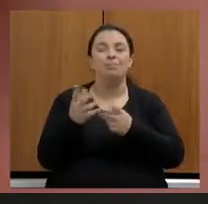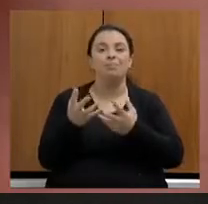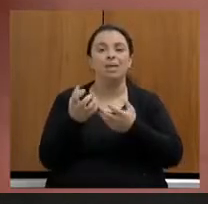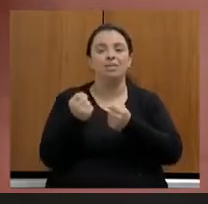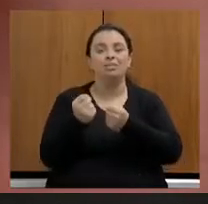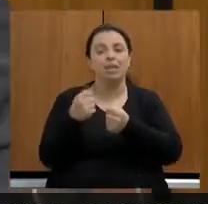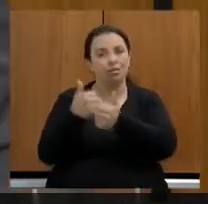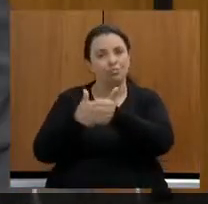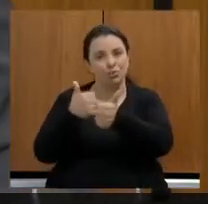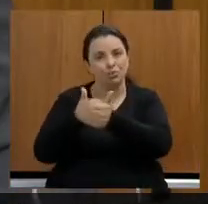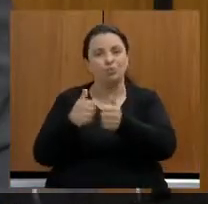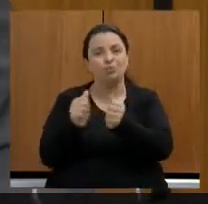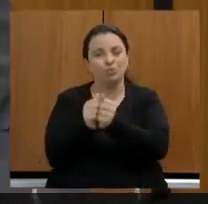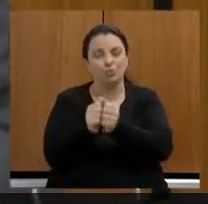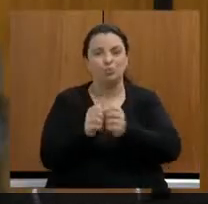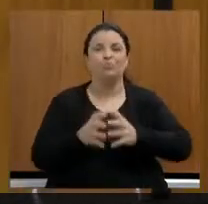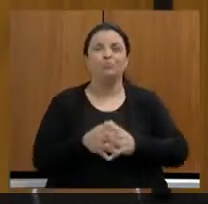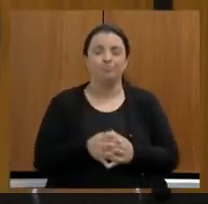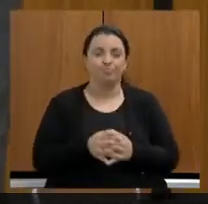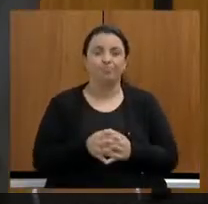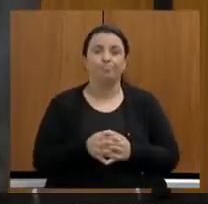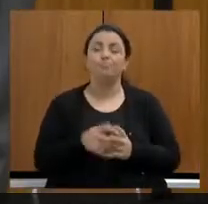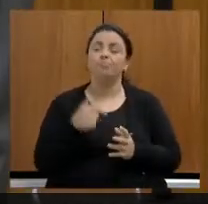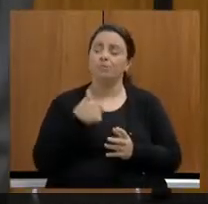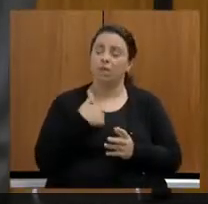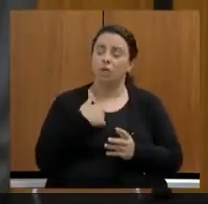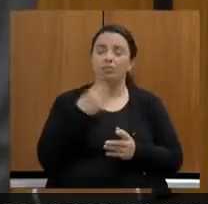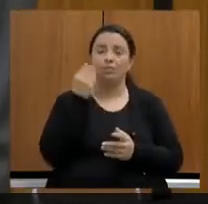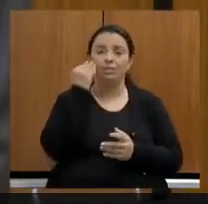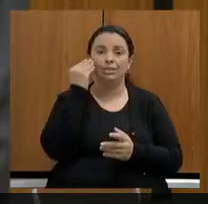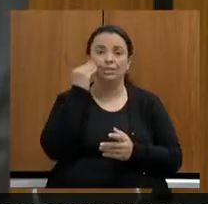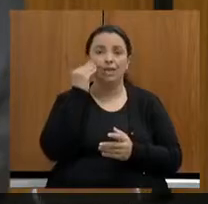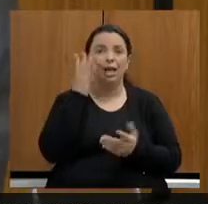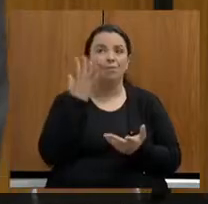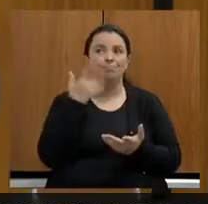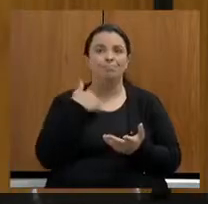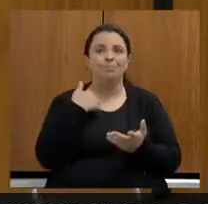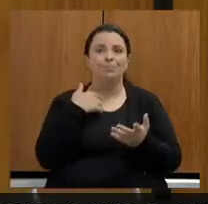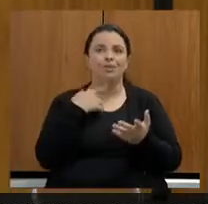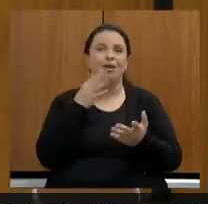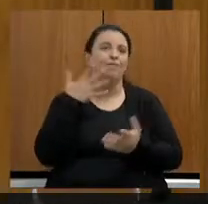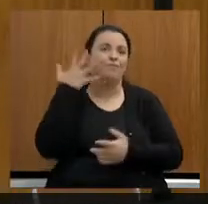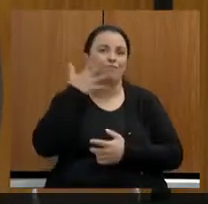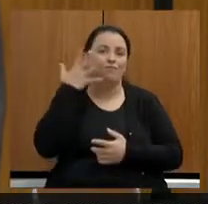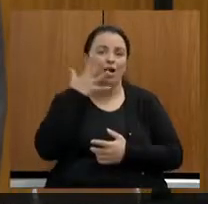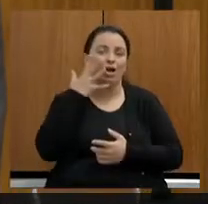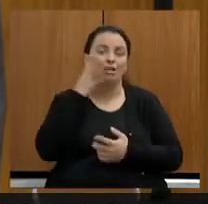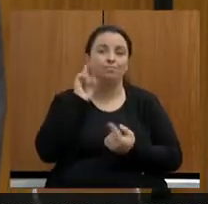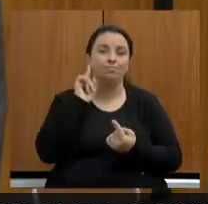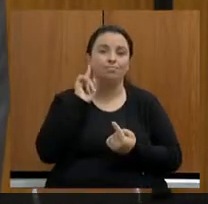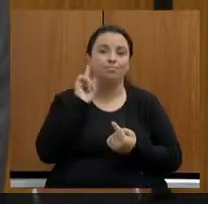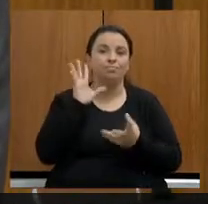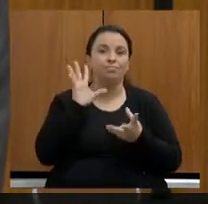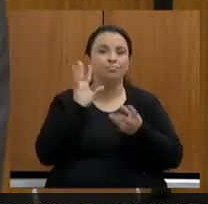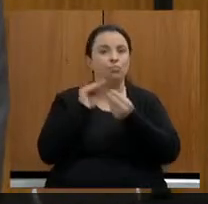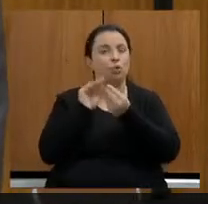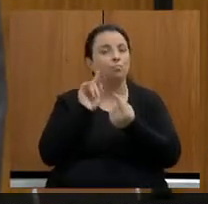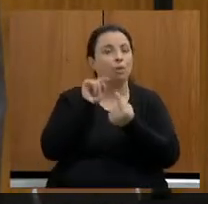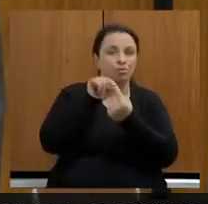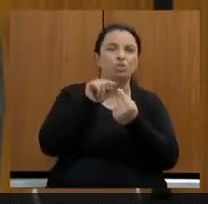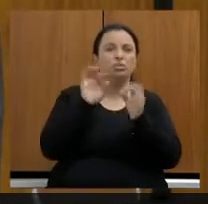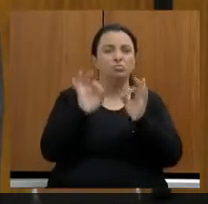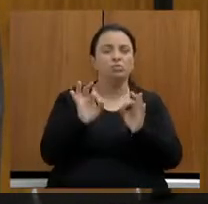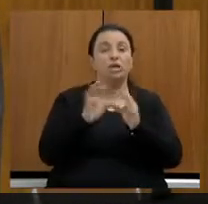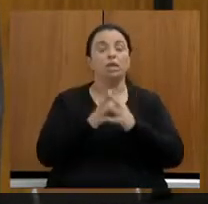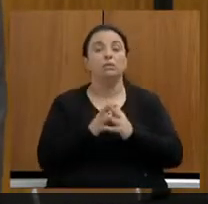e eu vou procurar CBI bem objetivo Beatriz mas é importante que a